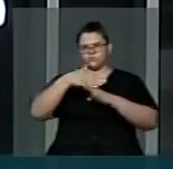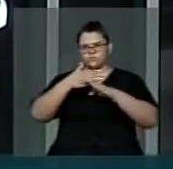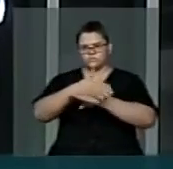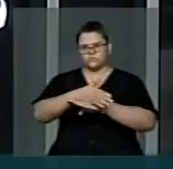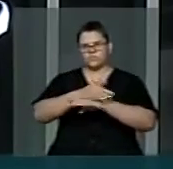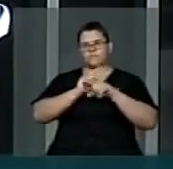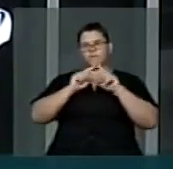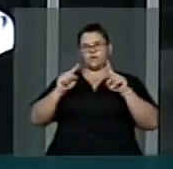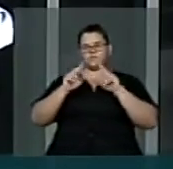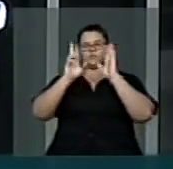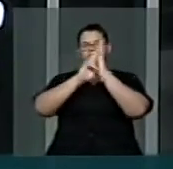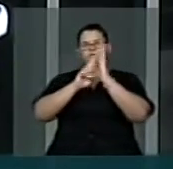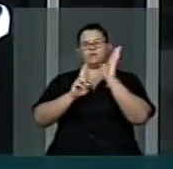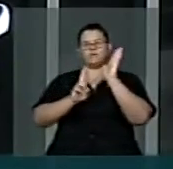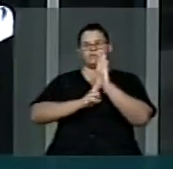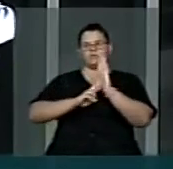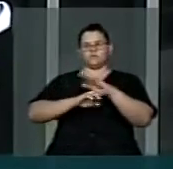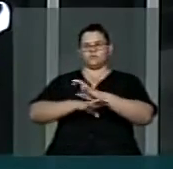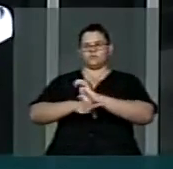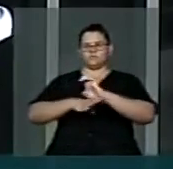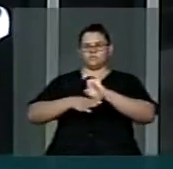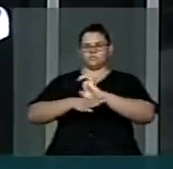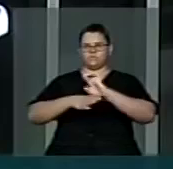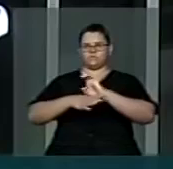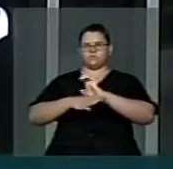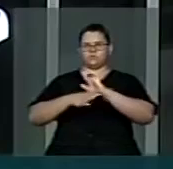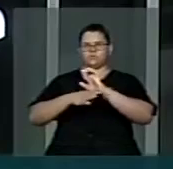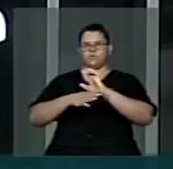mas da regulação do Estado como